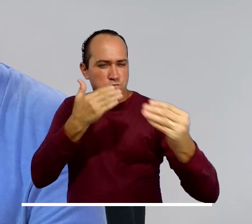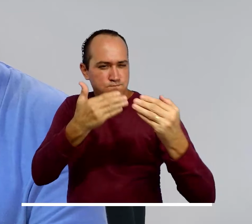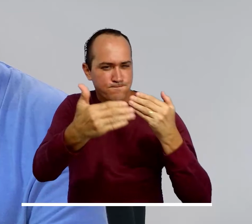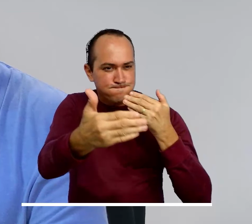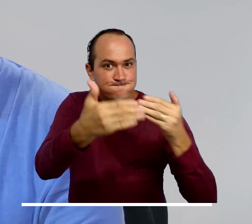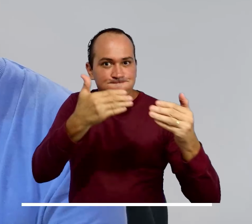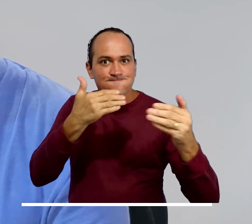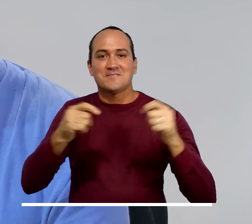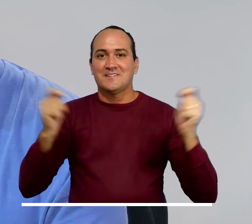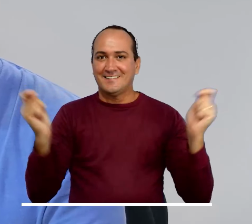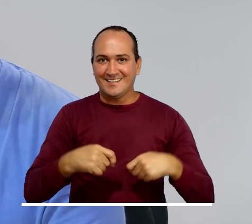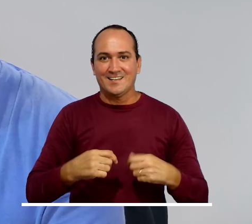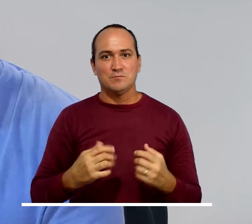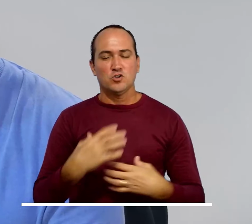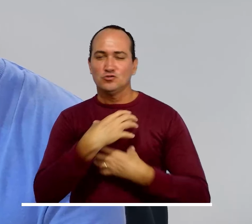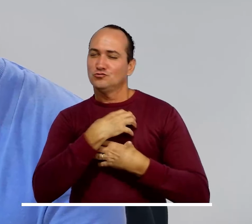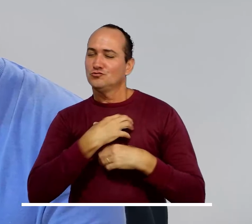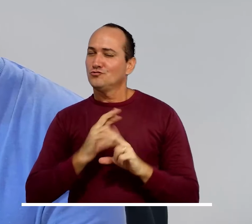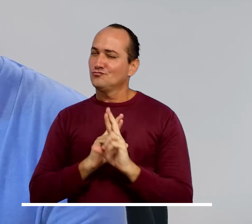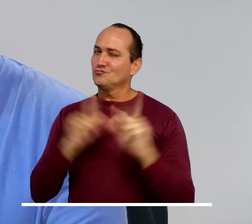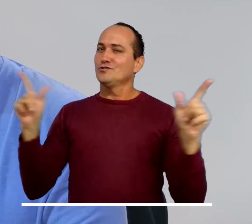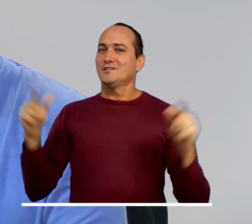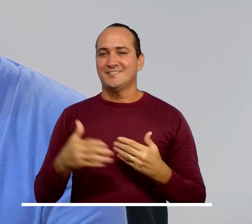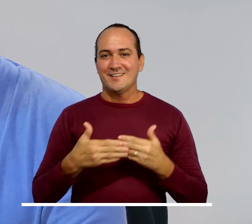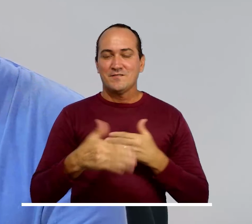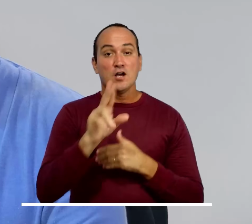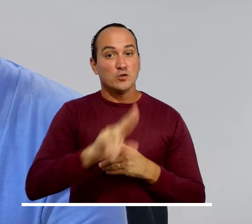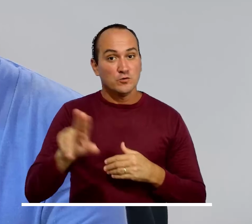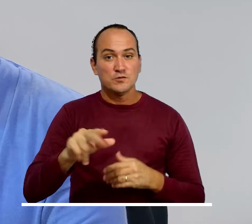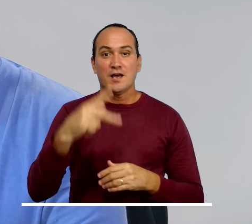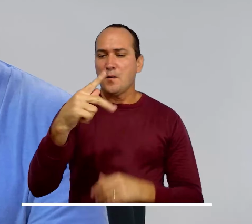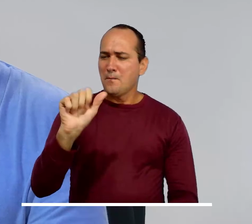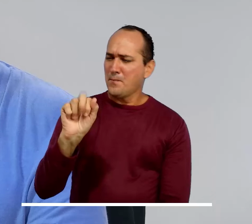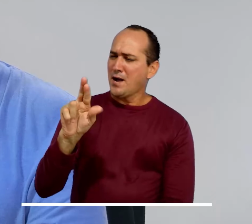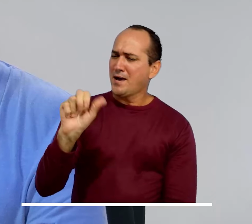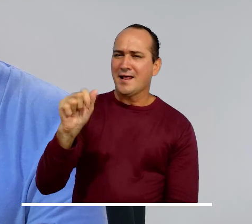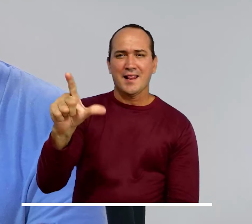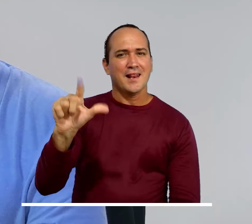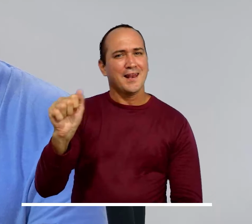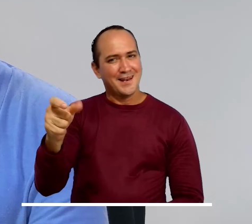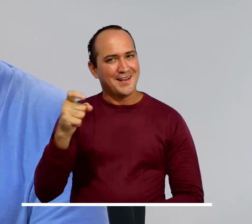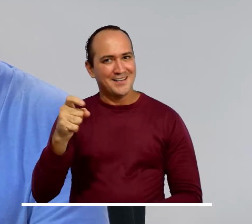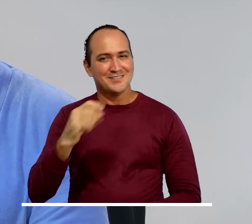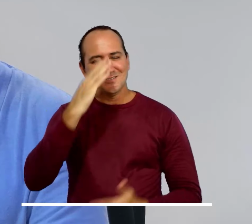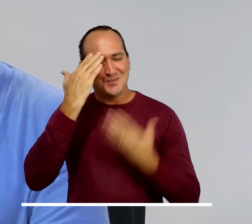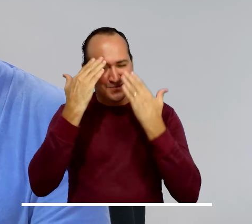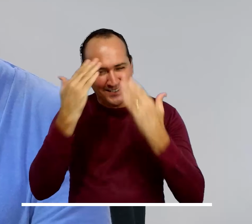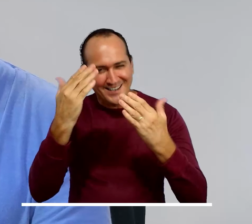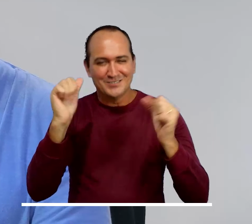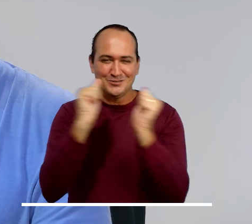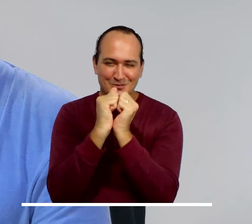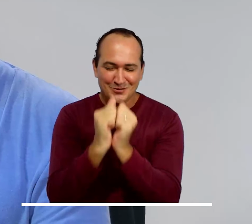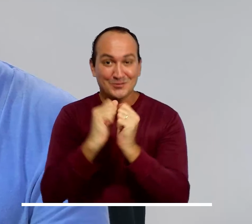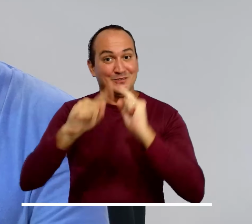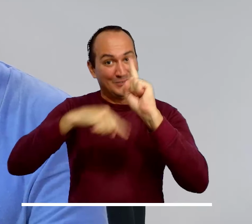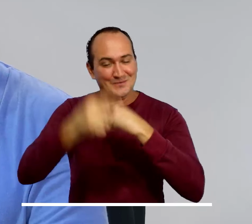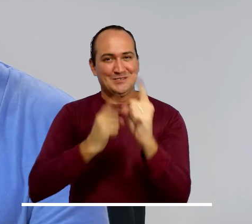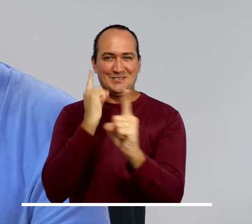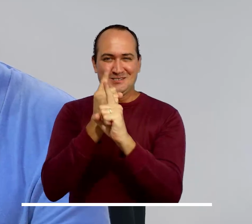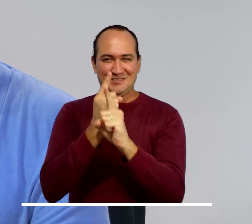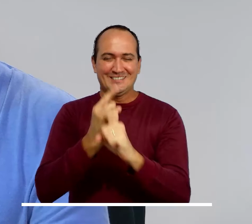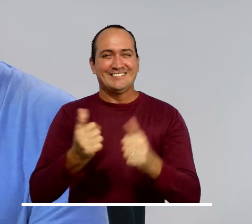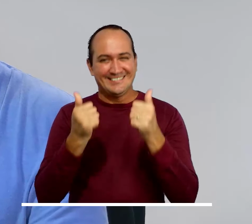nossas cenas, mas de um jeito um pouco diferente. Vamos usar o Parallax. Obrigado por ficarem comigo até aqui. Nos encontramos no